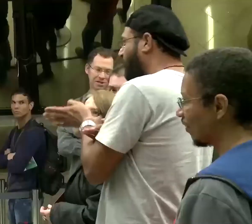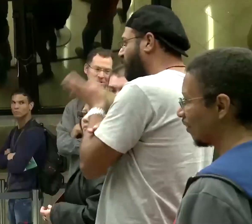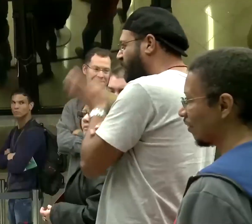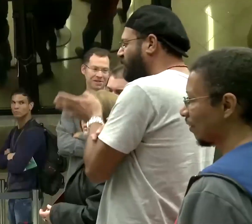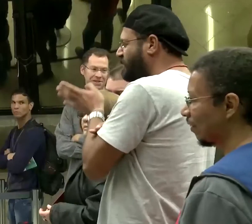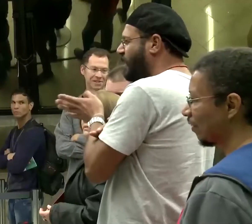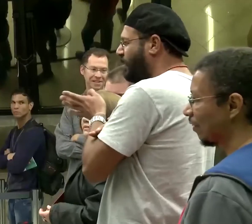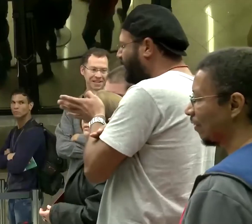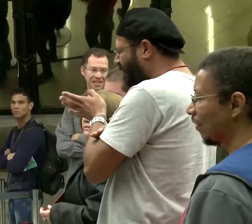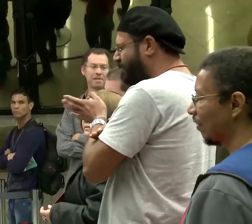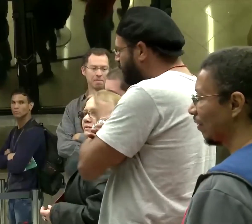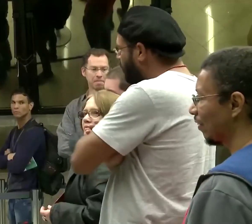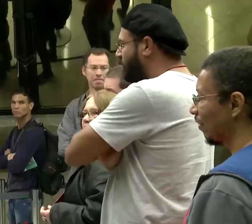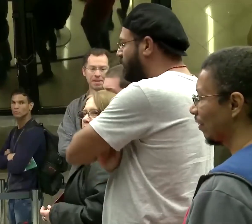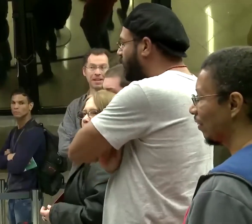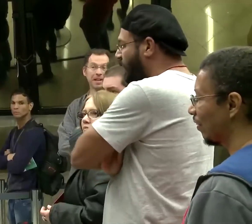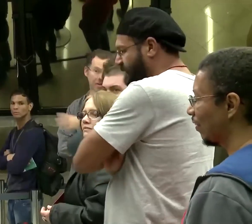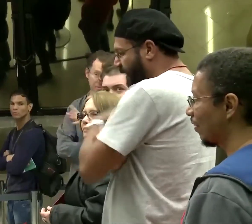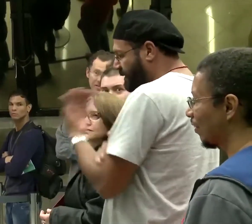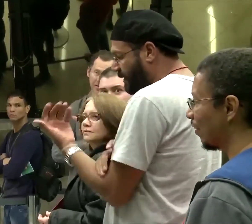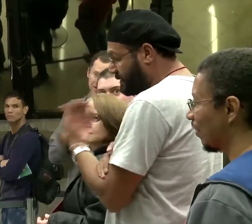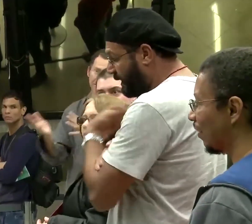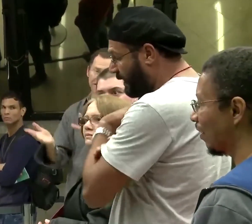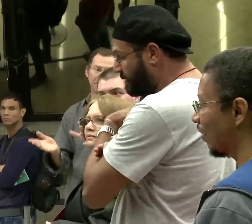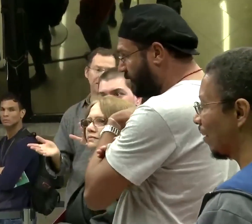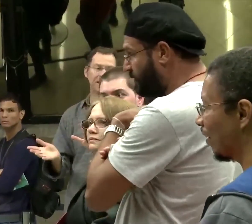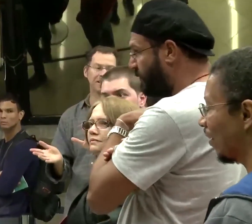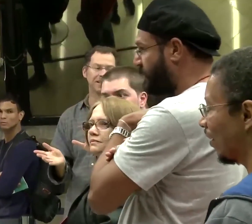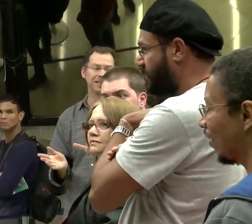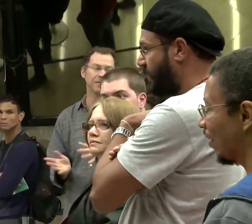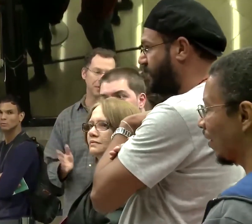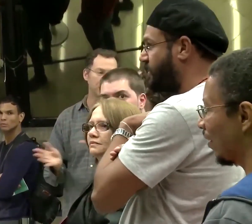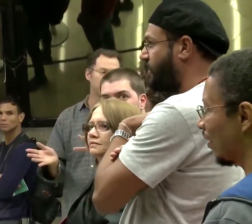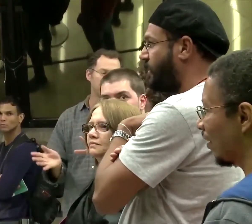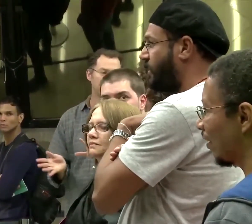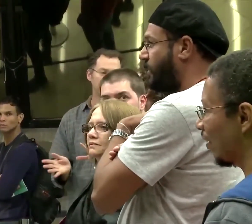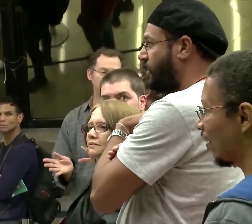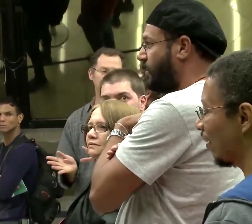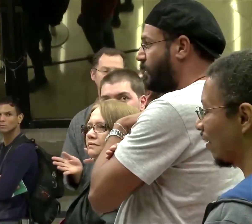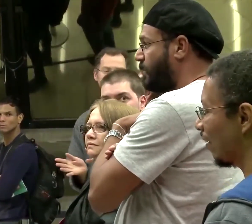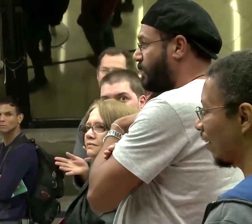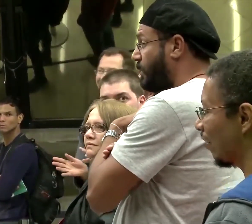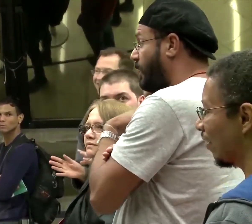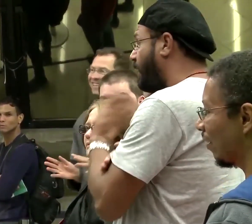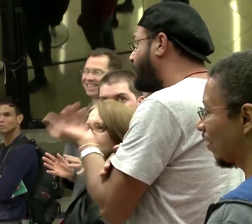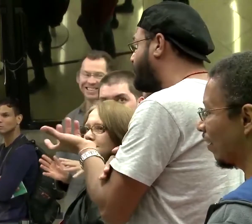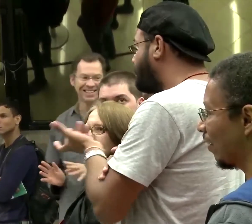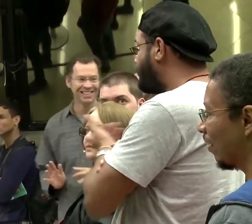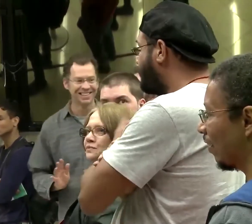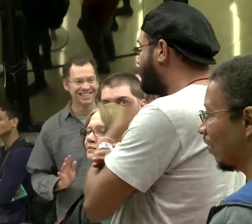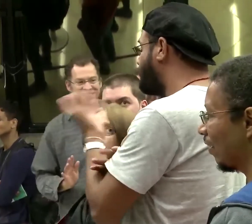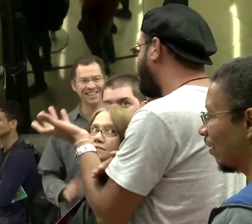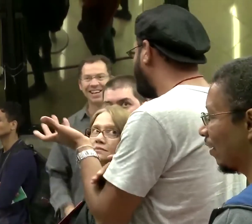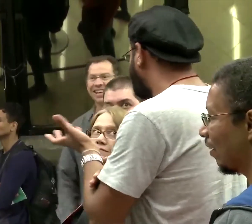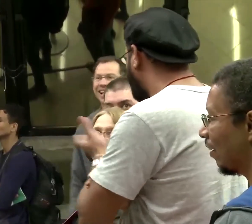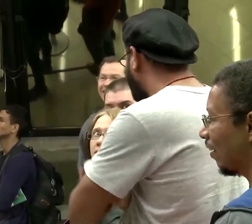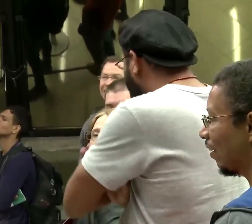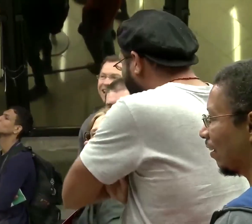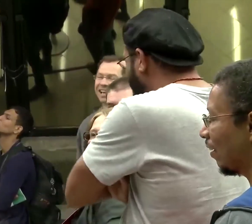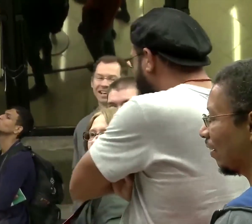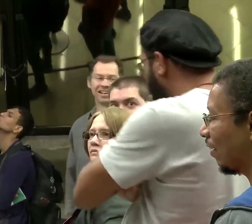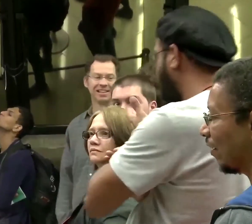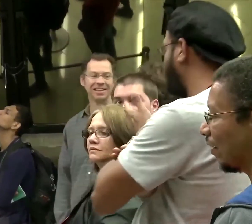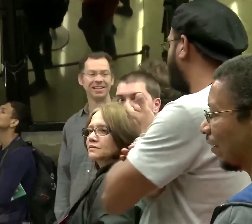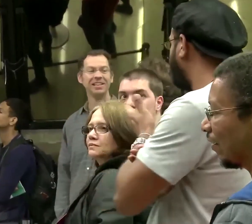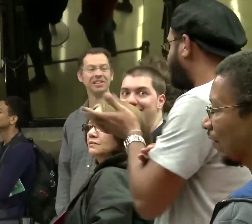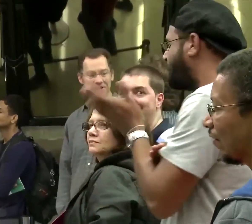a mesma coisa que eu vi no olho sábado, muito... Mas você chegou com antecedência hoje, eu acho que vai dar tudo certo. A relação de vocês com esses patrocinadores eu